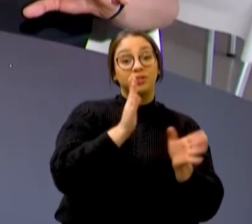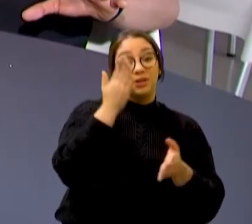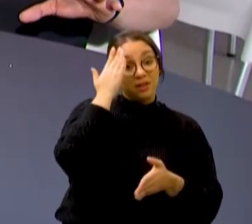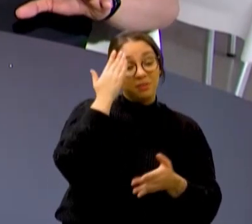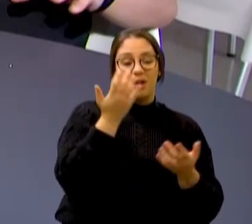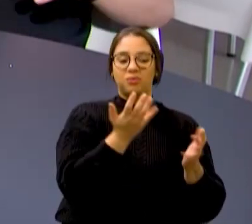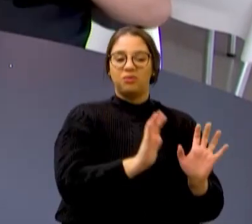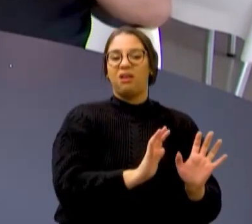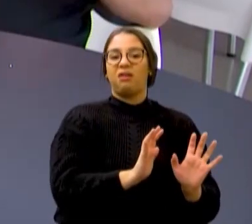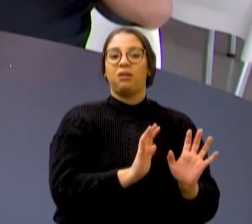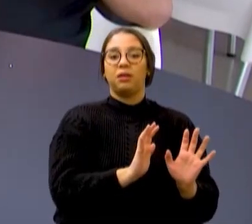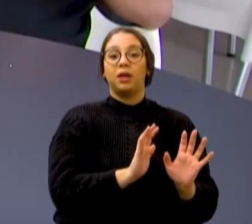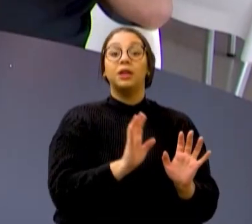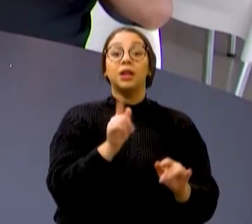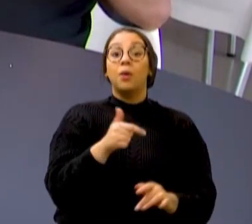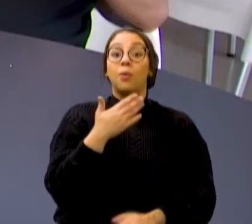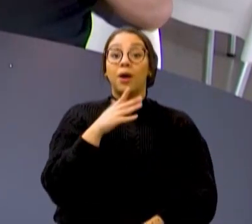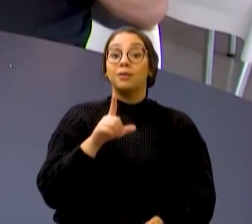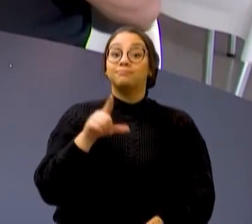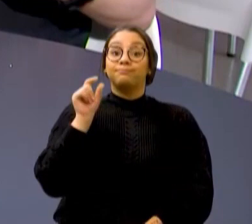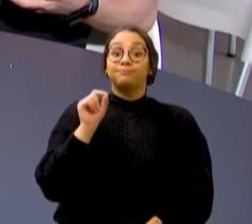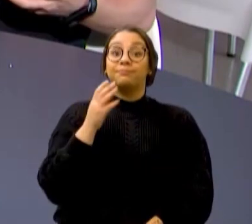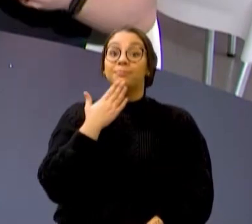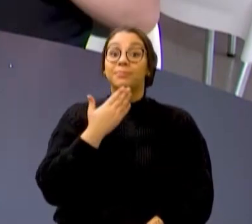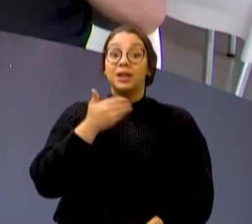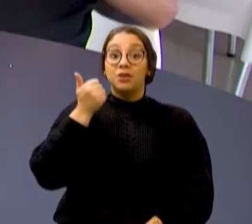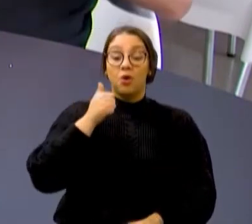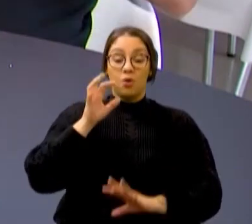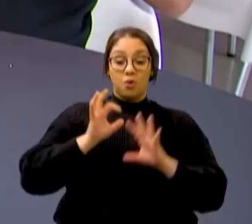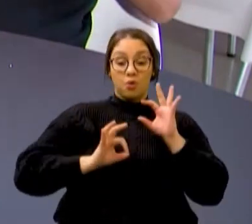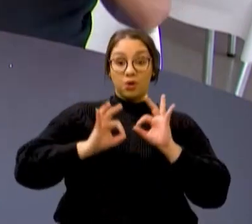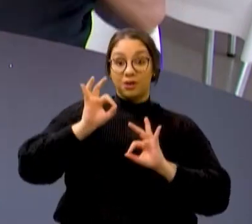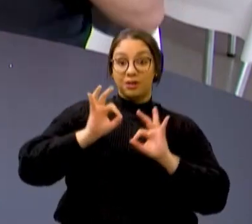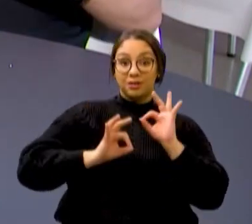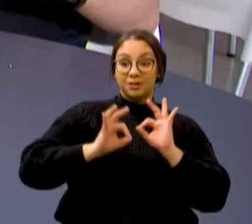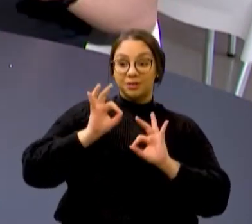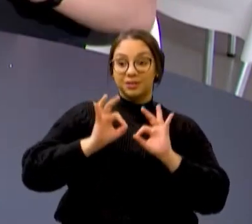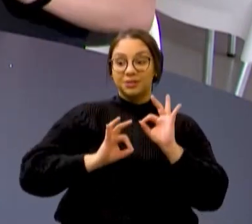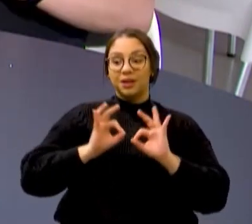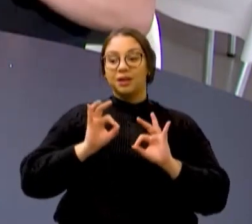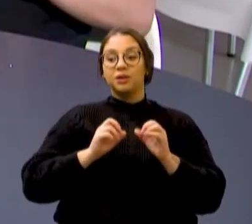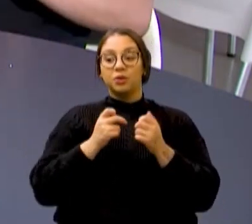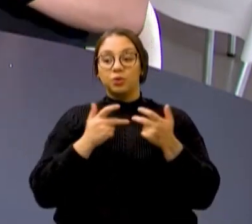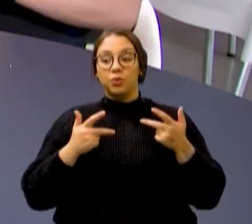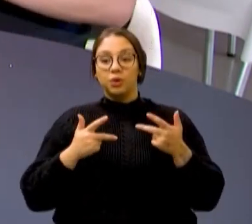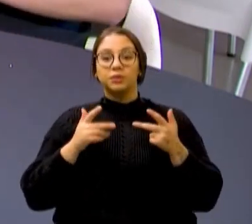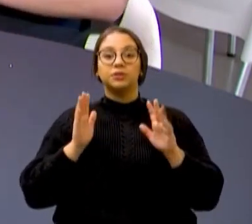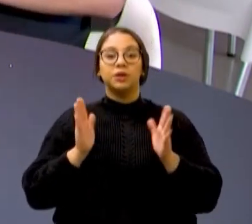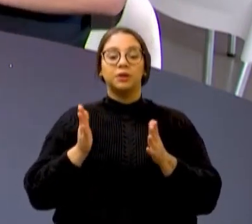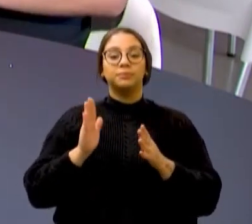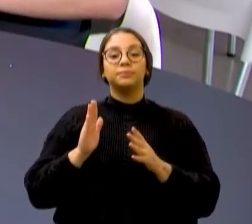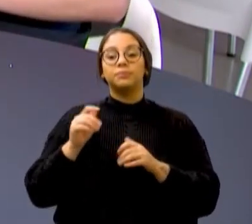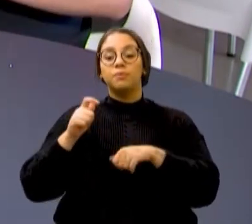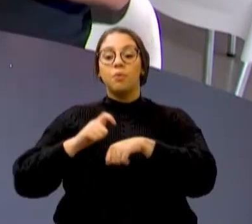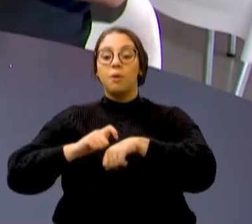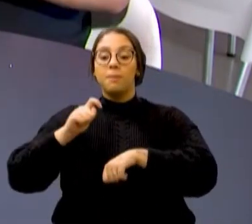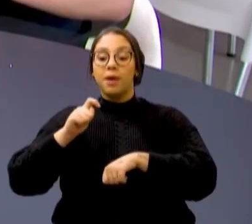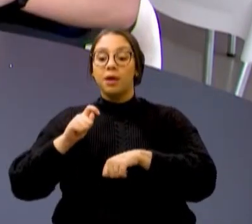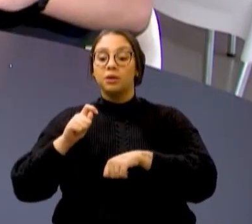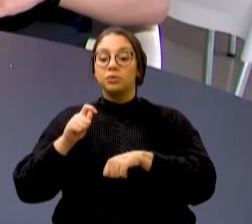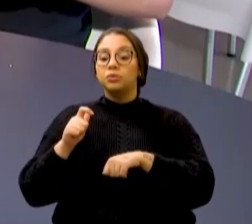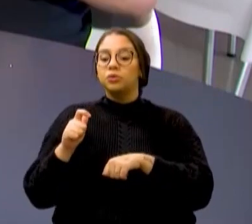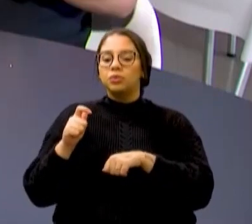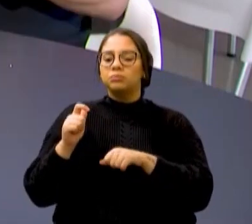não quer. Então a possibilidade dela se organizar para separar aquele momento em que ela